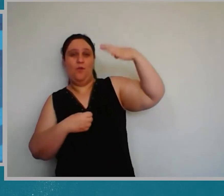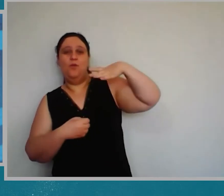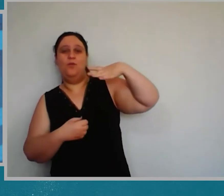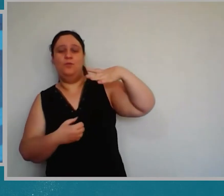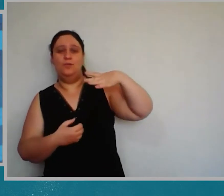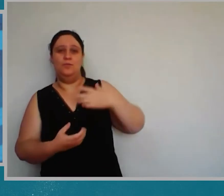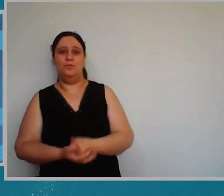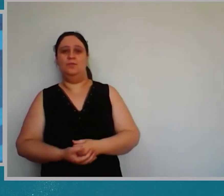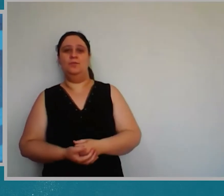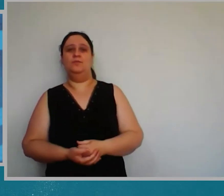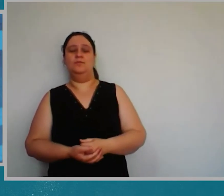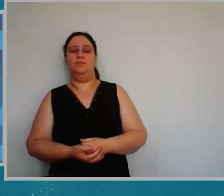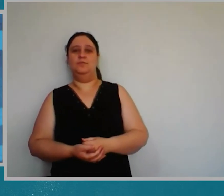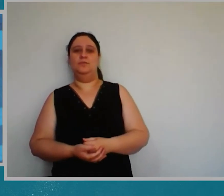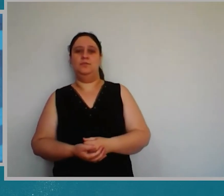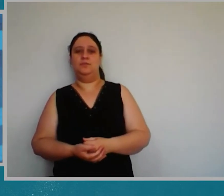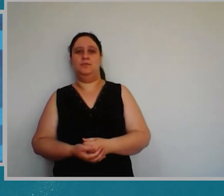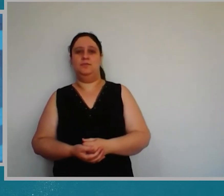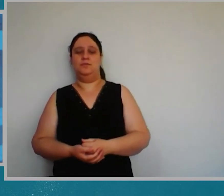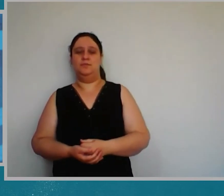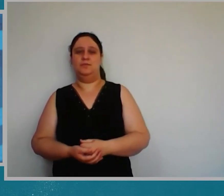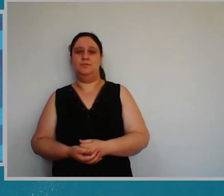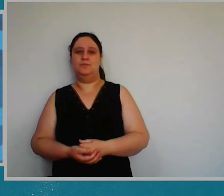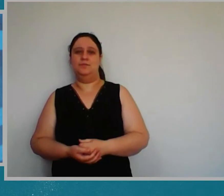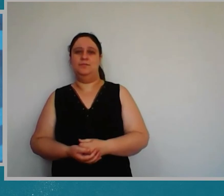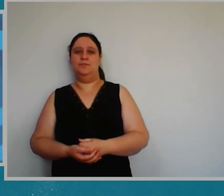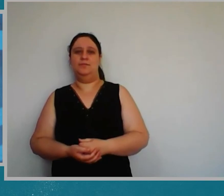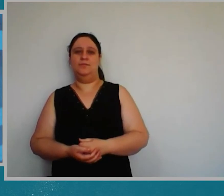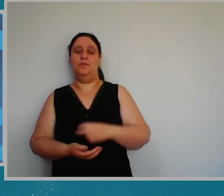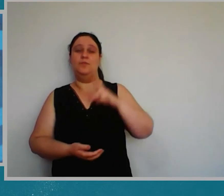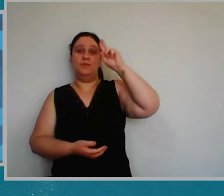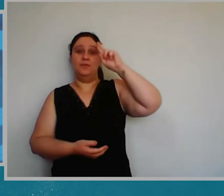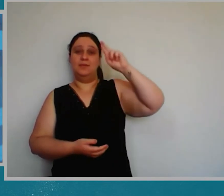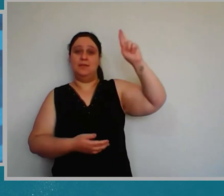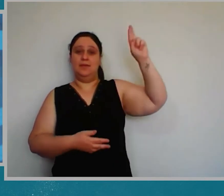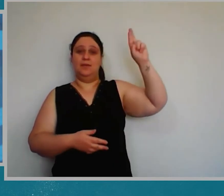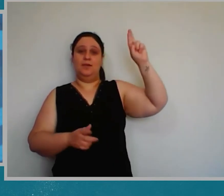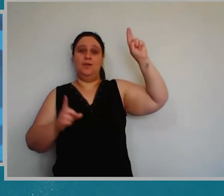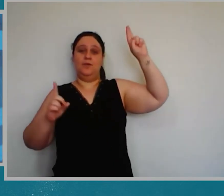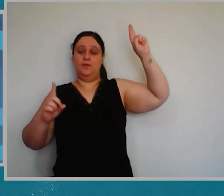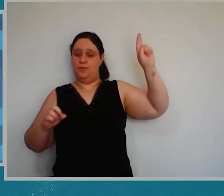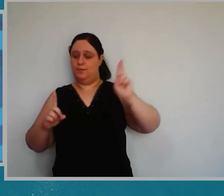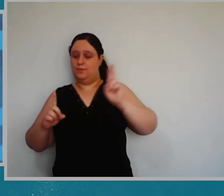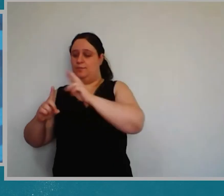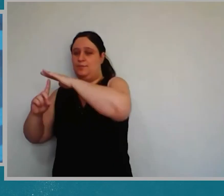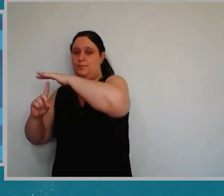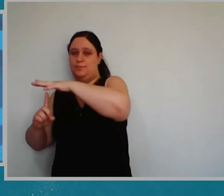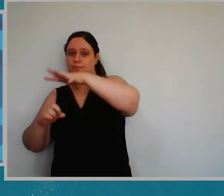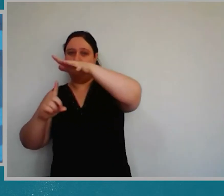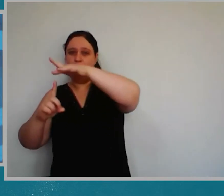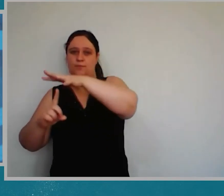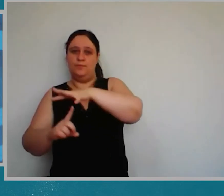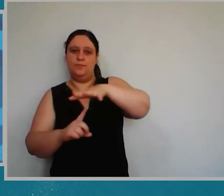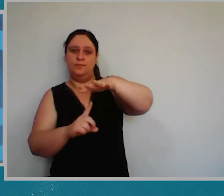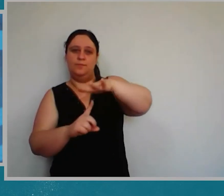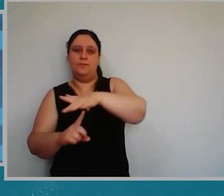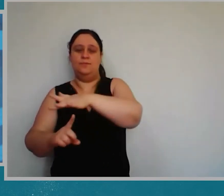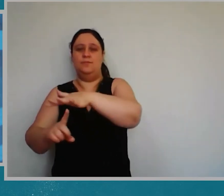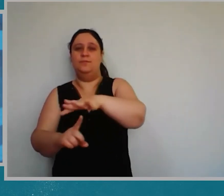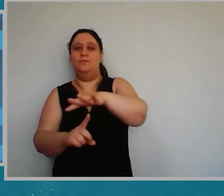ao meio-dia. O Senhor te guiará continuamente, fartará a tua alma até em lugares áridos